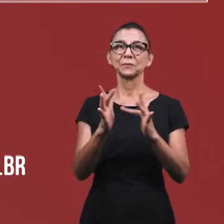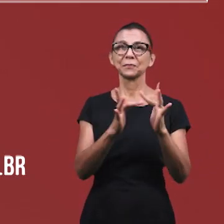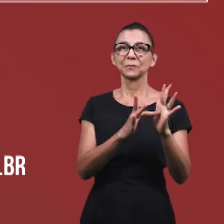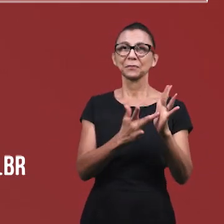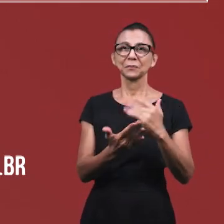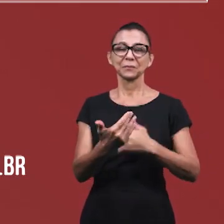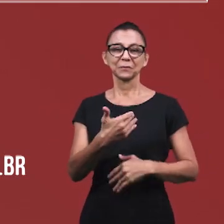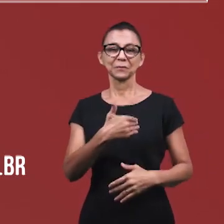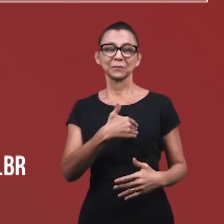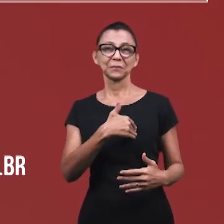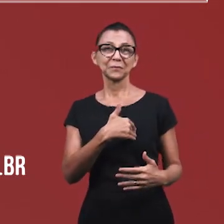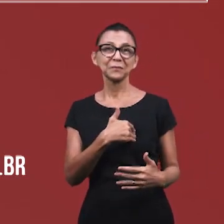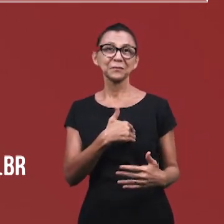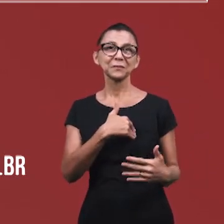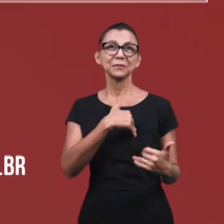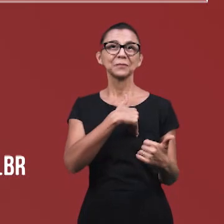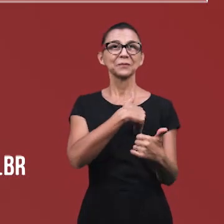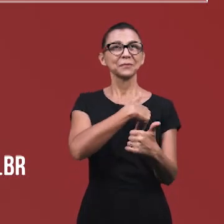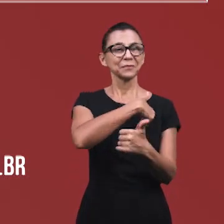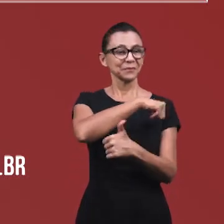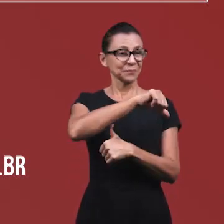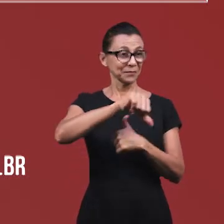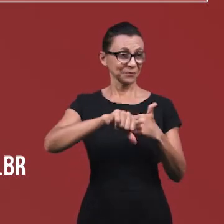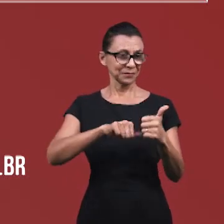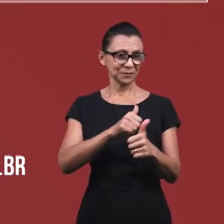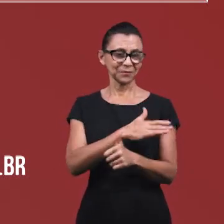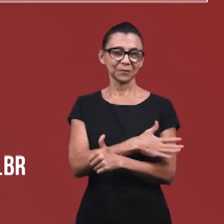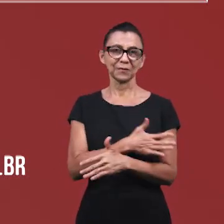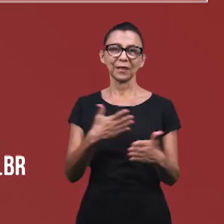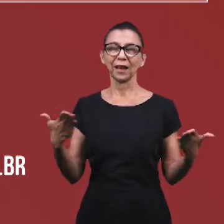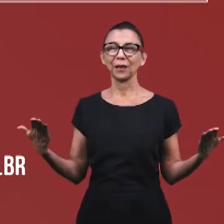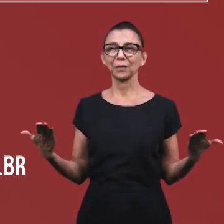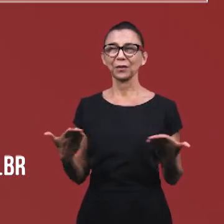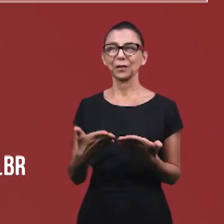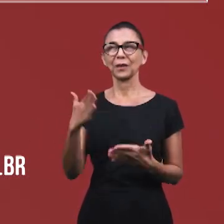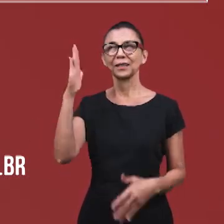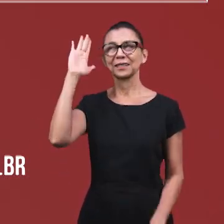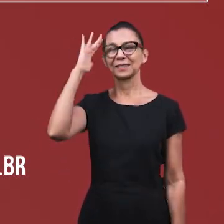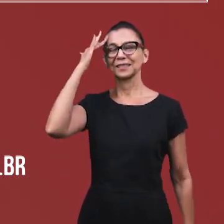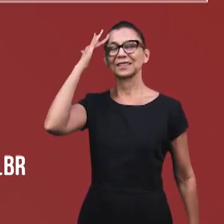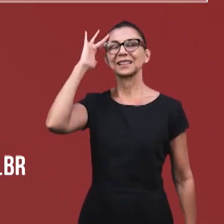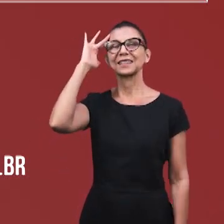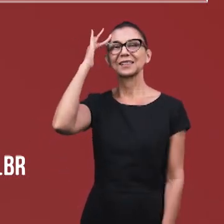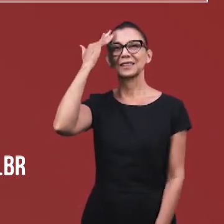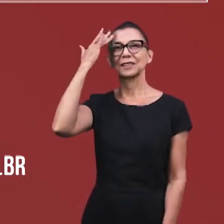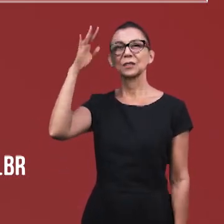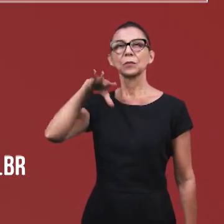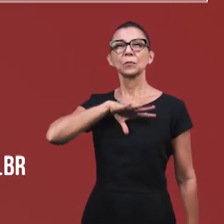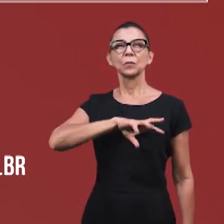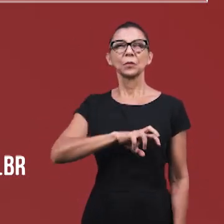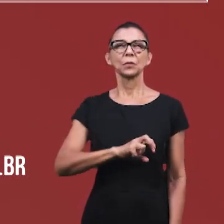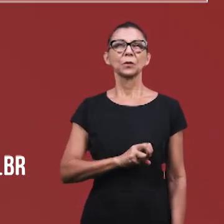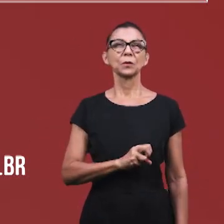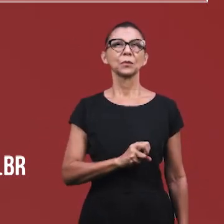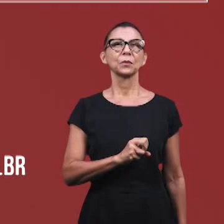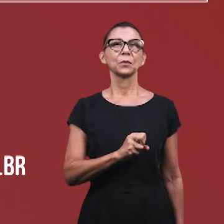Jesus. Nasci de novo pra entender o amor